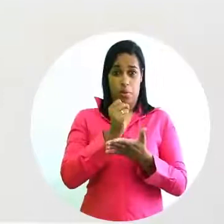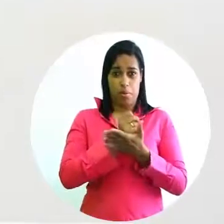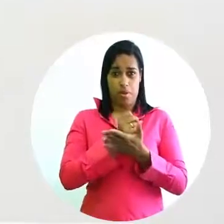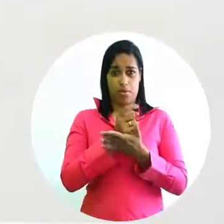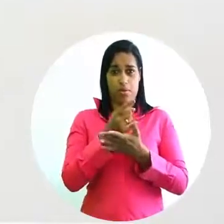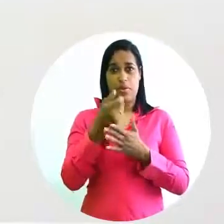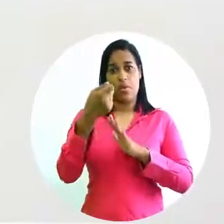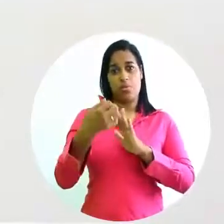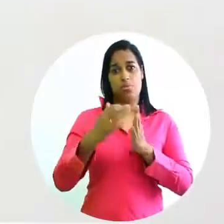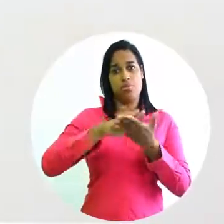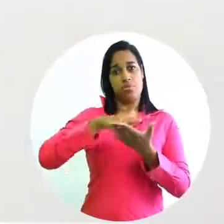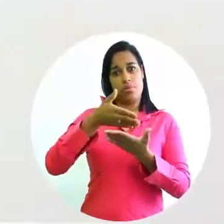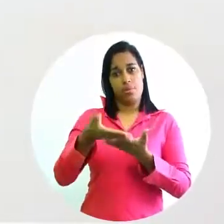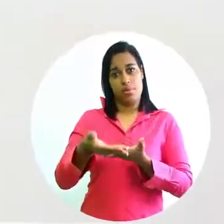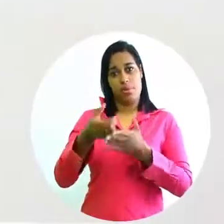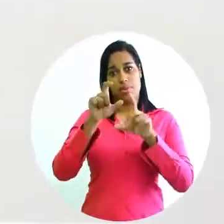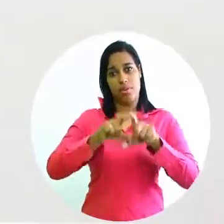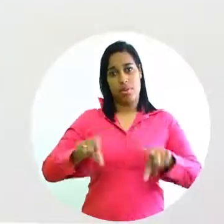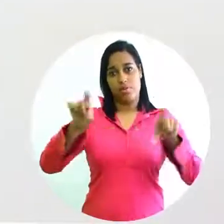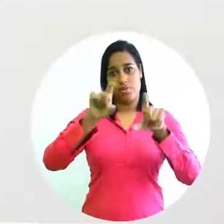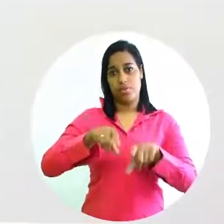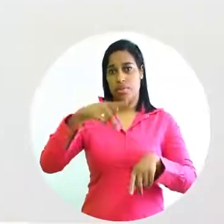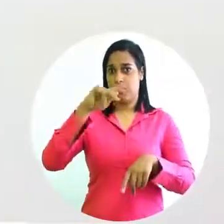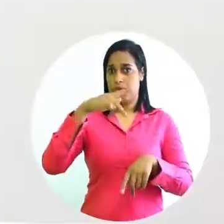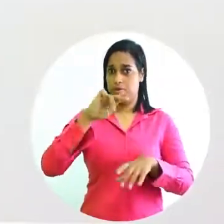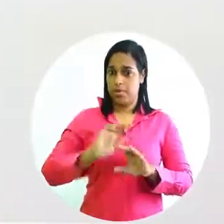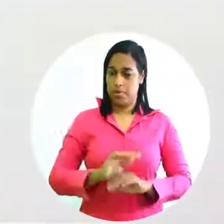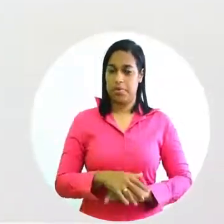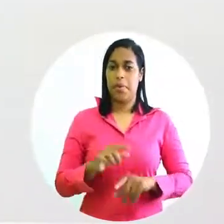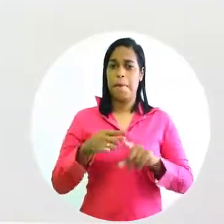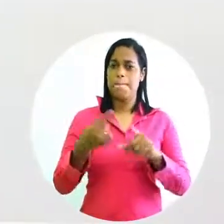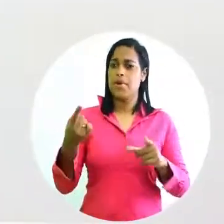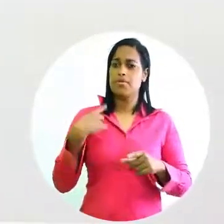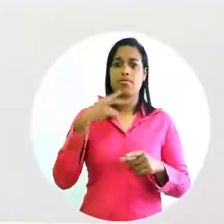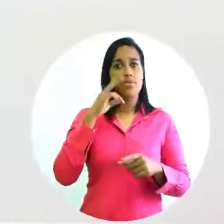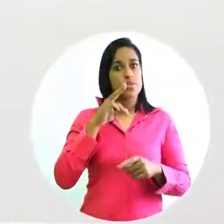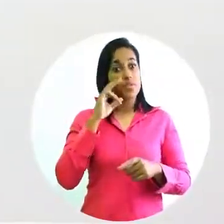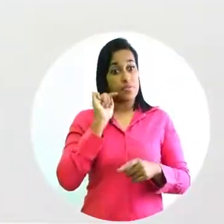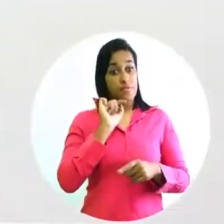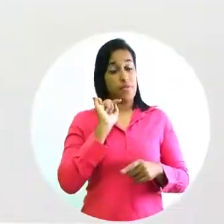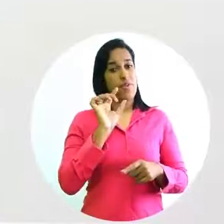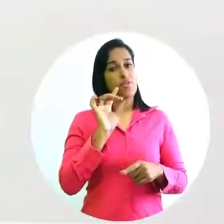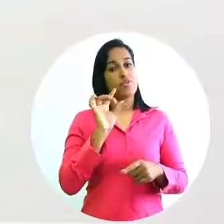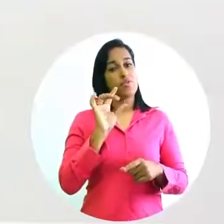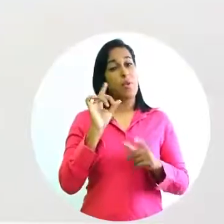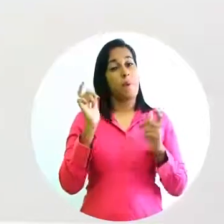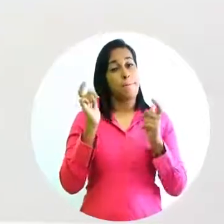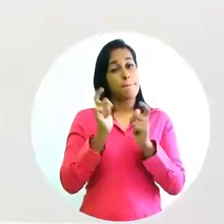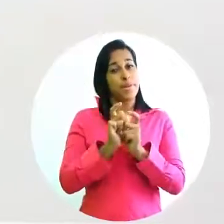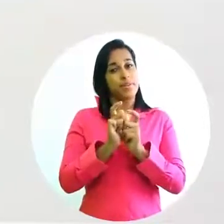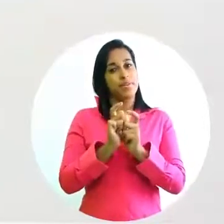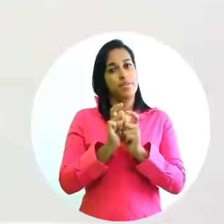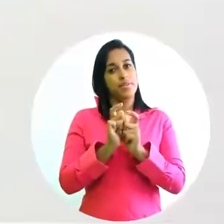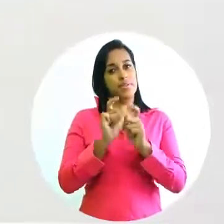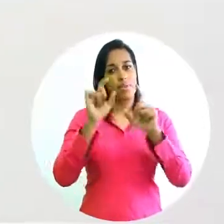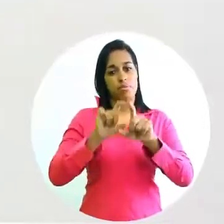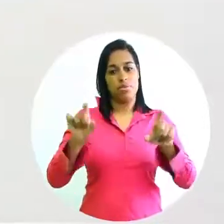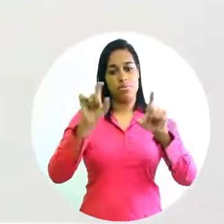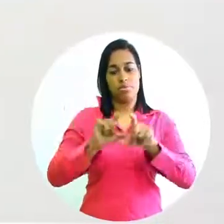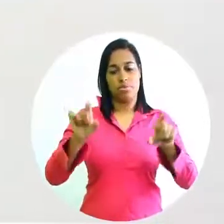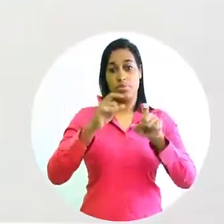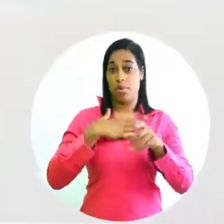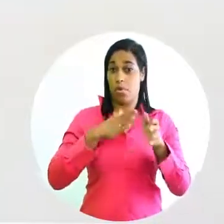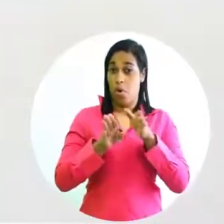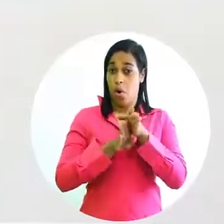foi traduzido e legendado especialmente para você. Mas o que você viu ali foi apenas um pequeno trecho, então